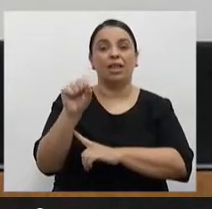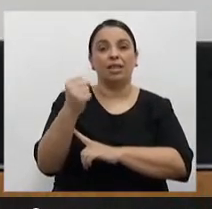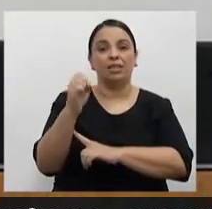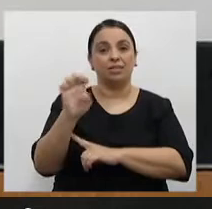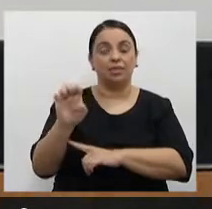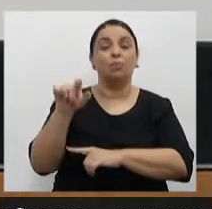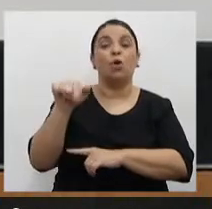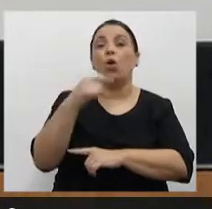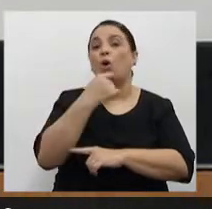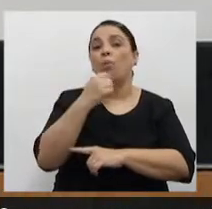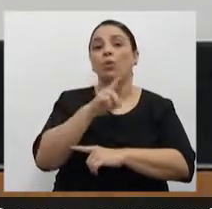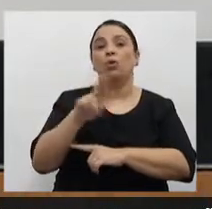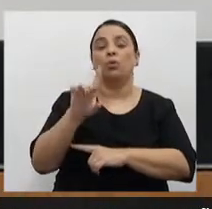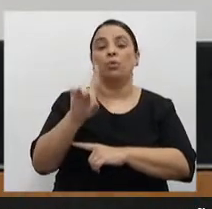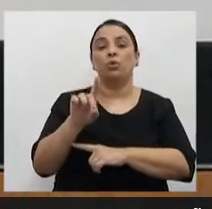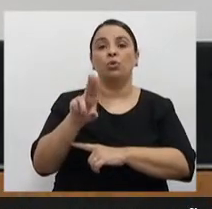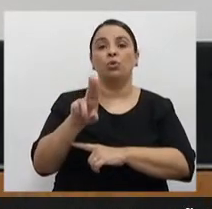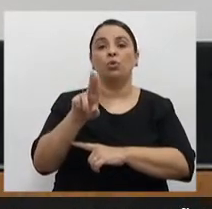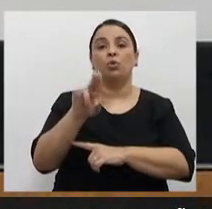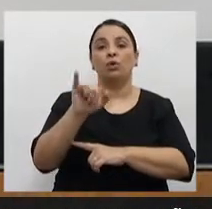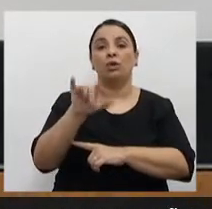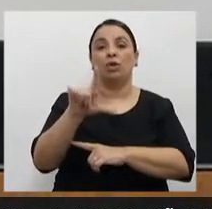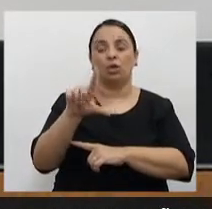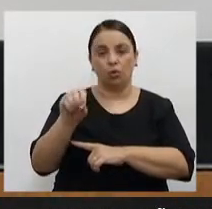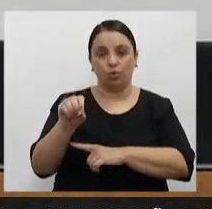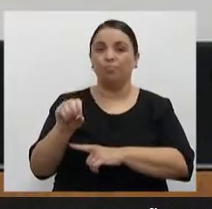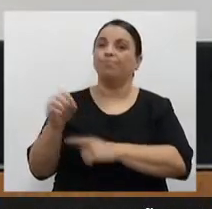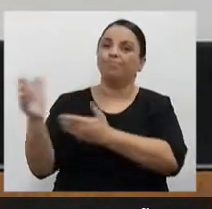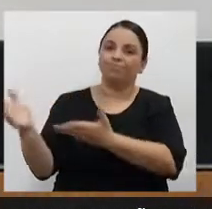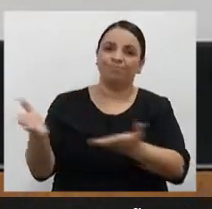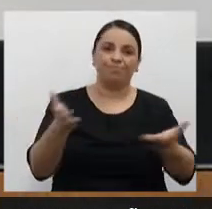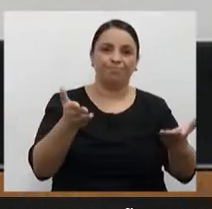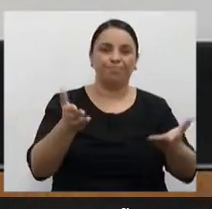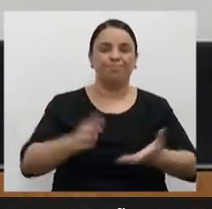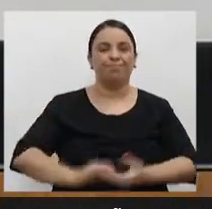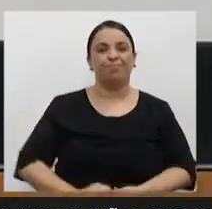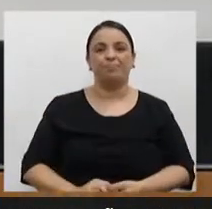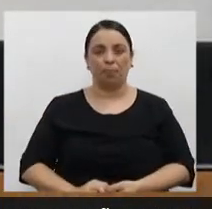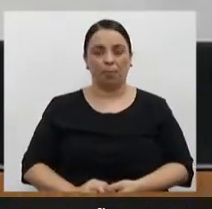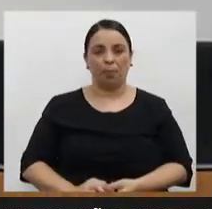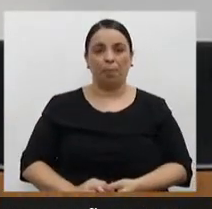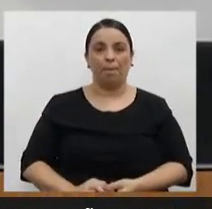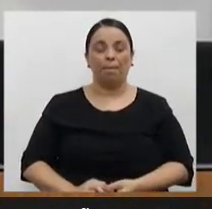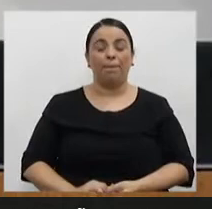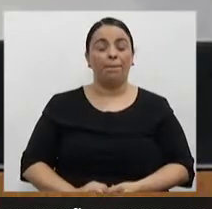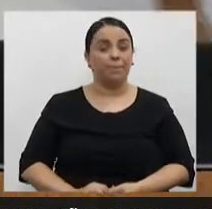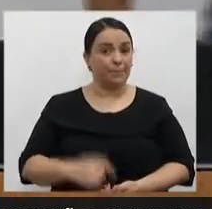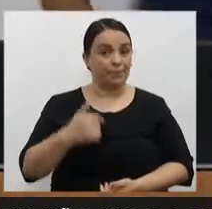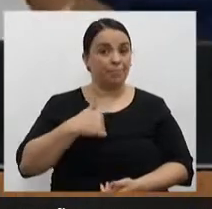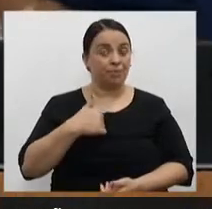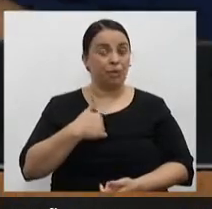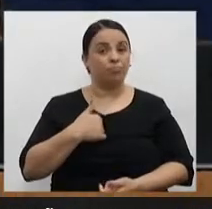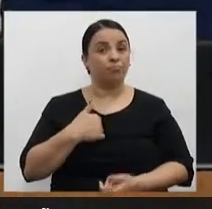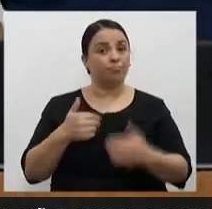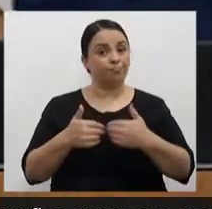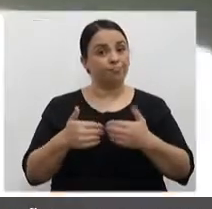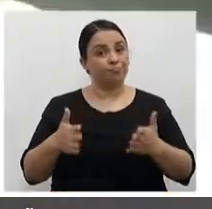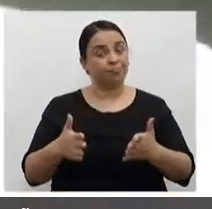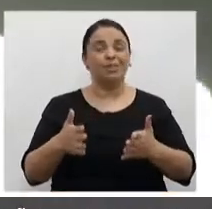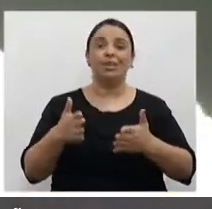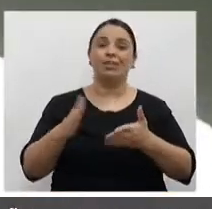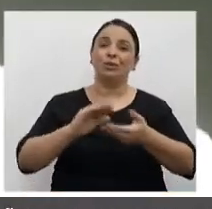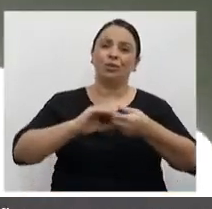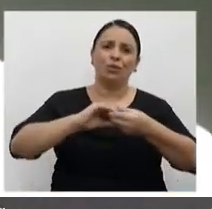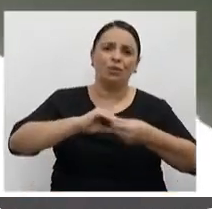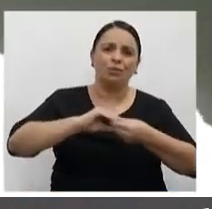Duílio. Quero começar cumprimentando a todas, a